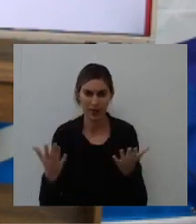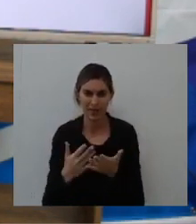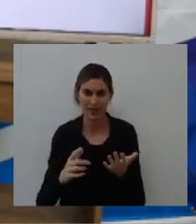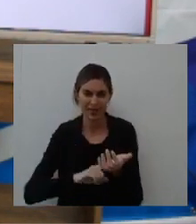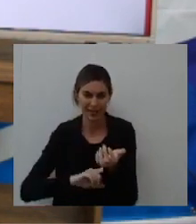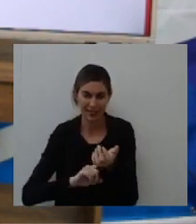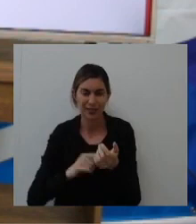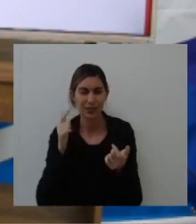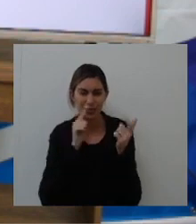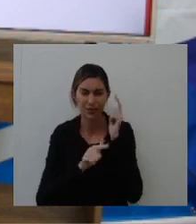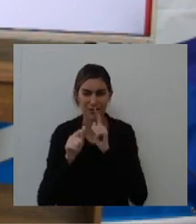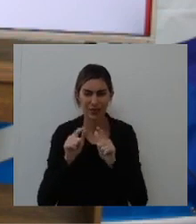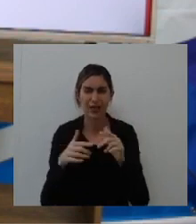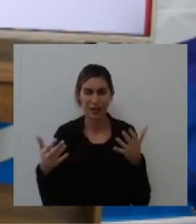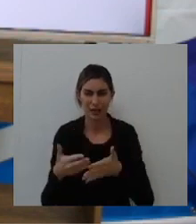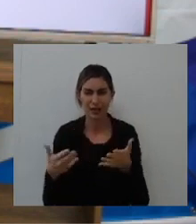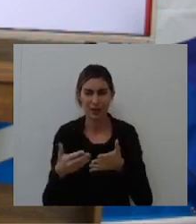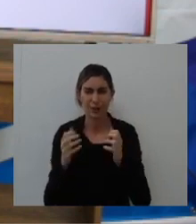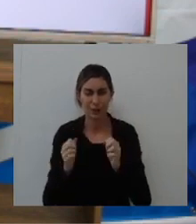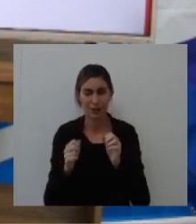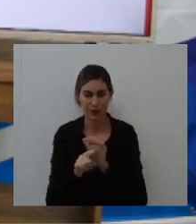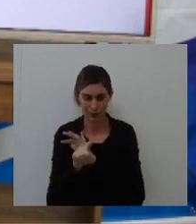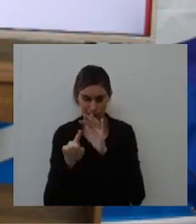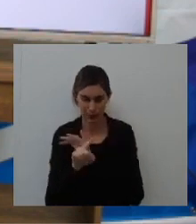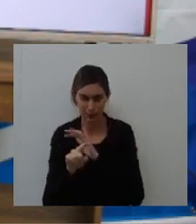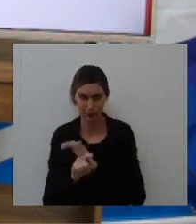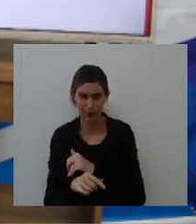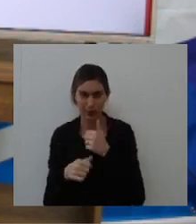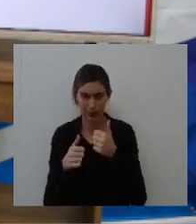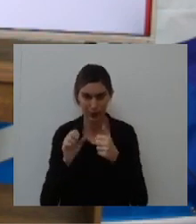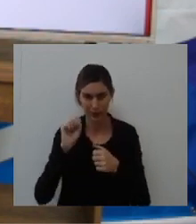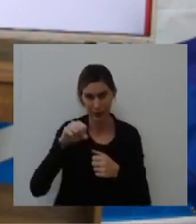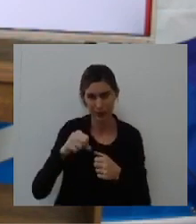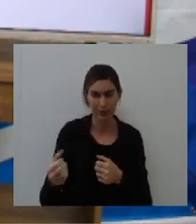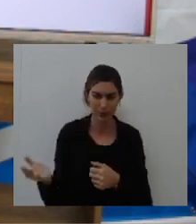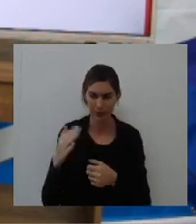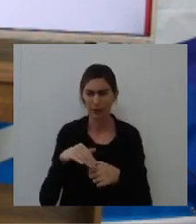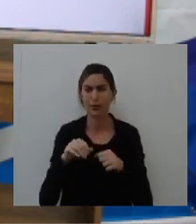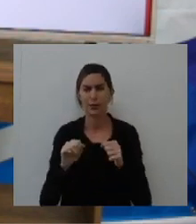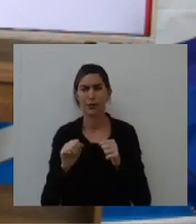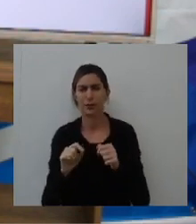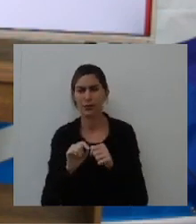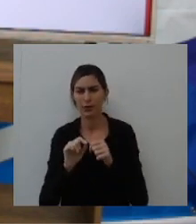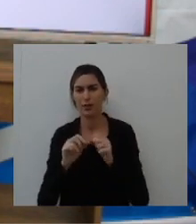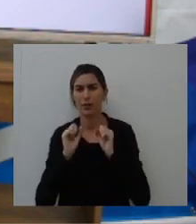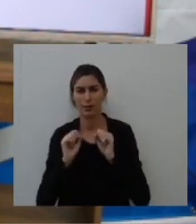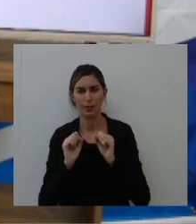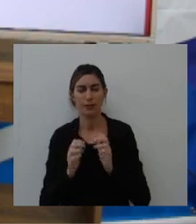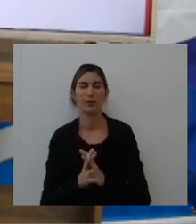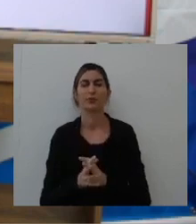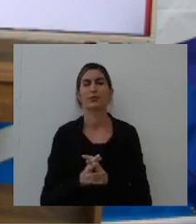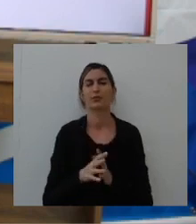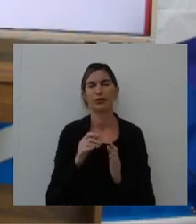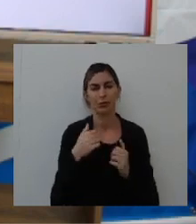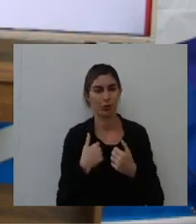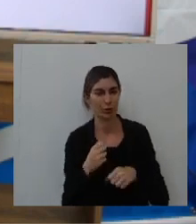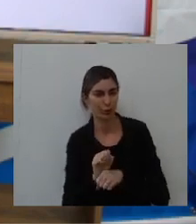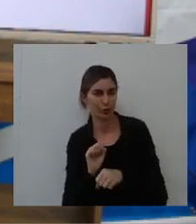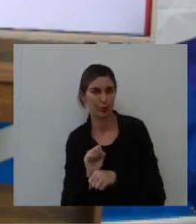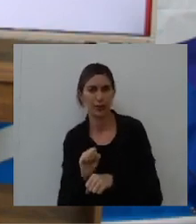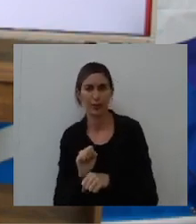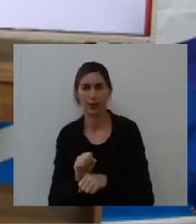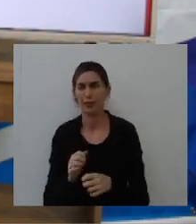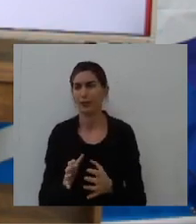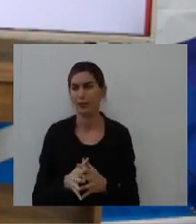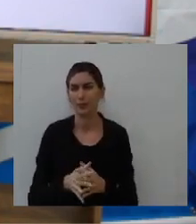nervosismo conseguir, eu acho que agora a gente pode ir para as perguntas. Sim, podemos! A produção está dizendo que podemos. Estou aguardando, vou